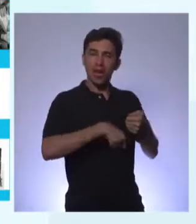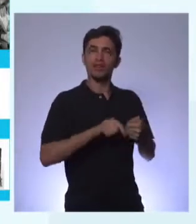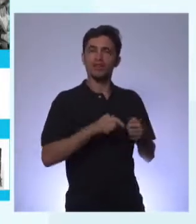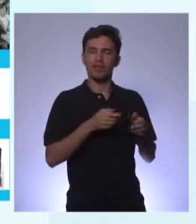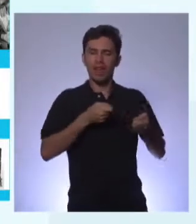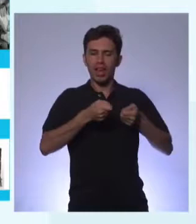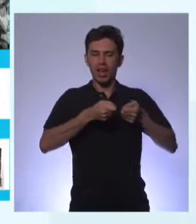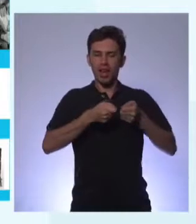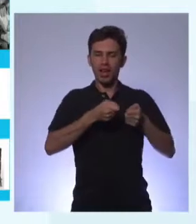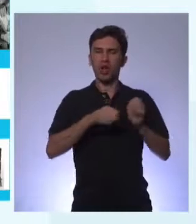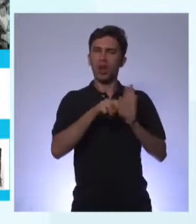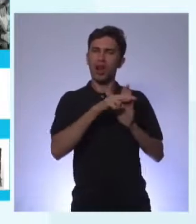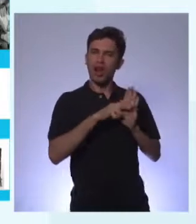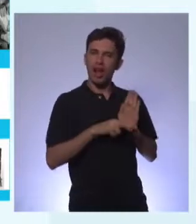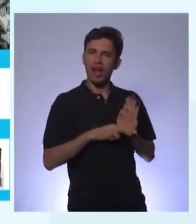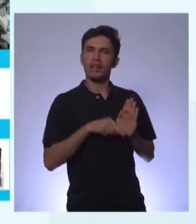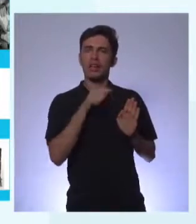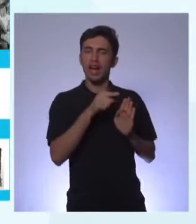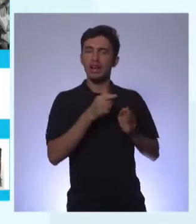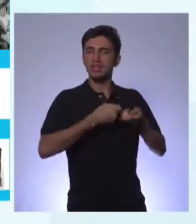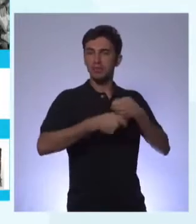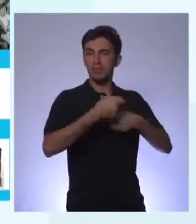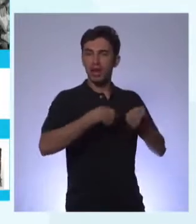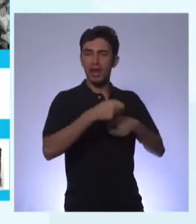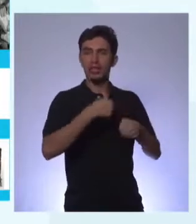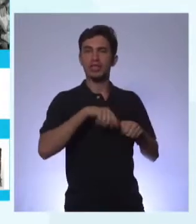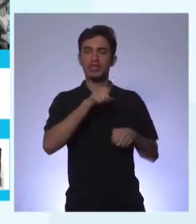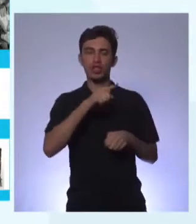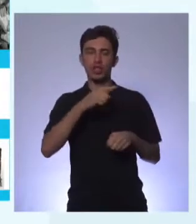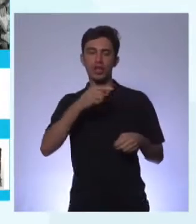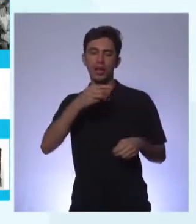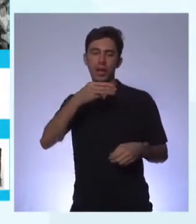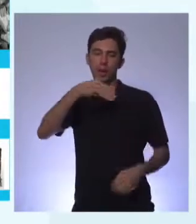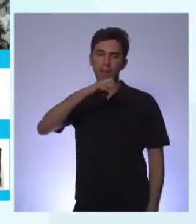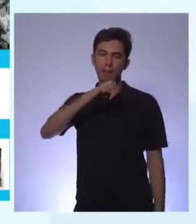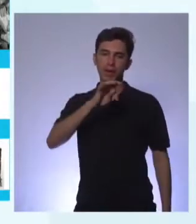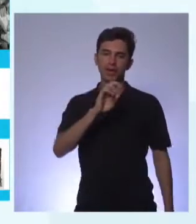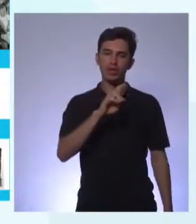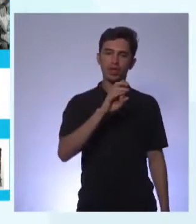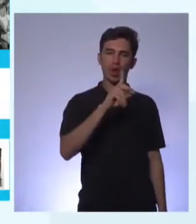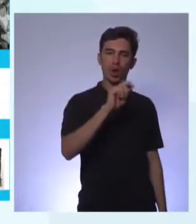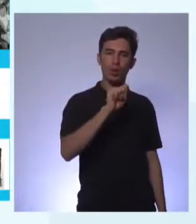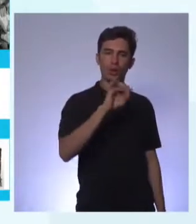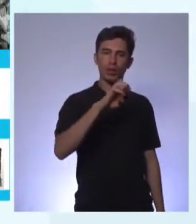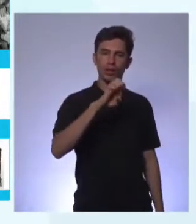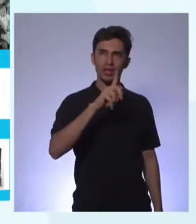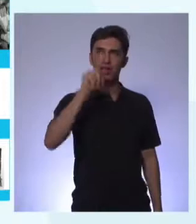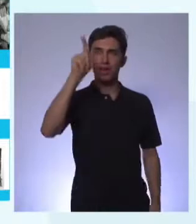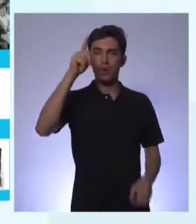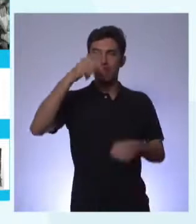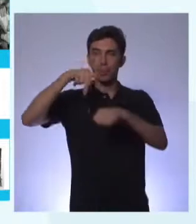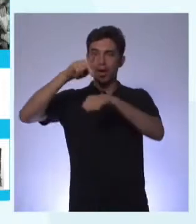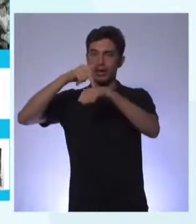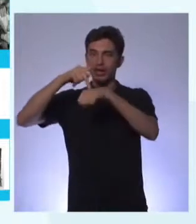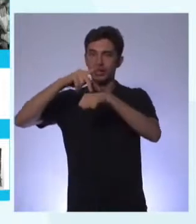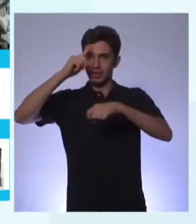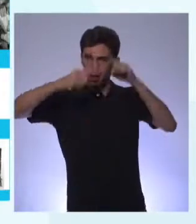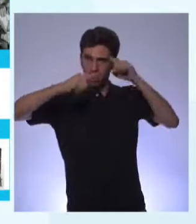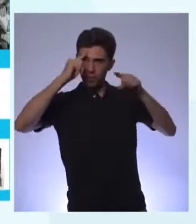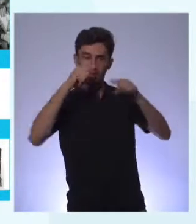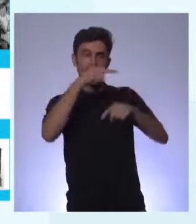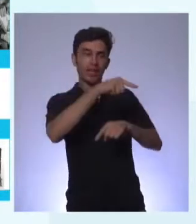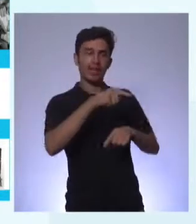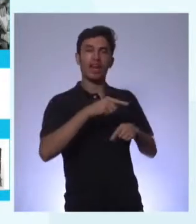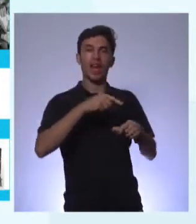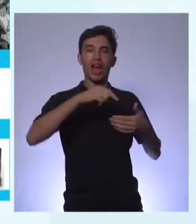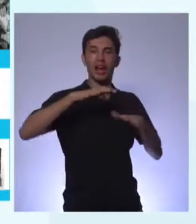ali as relações comerciais entre a metrópole e a colônia. Nessas práticas mercantilistas,